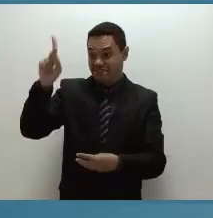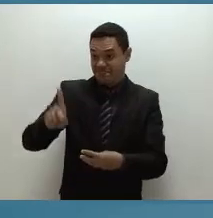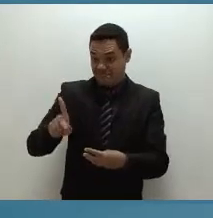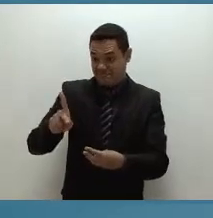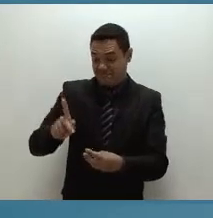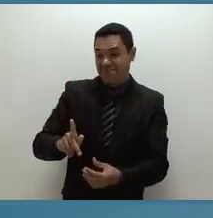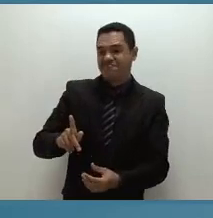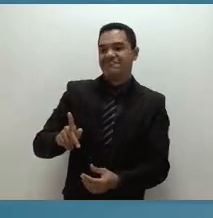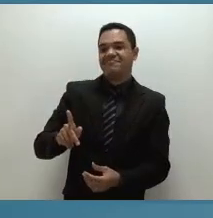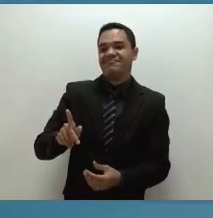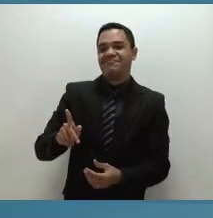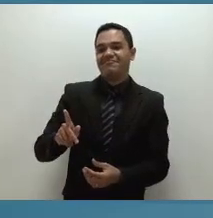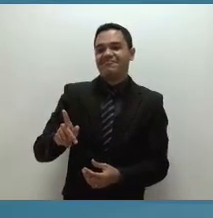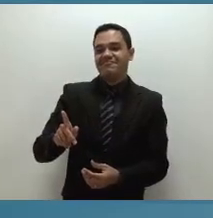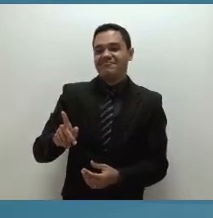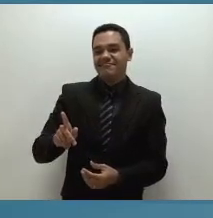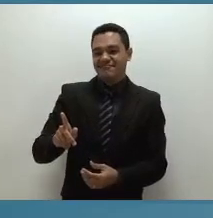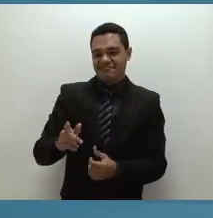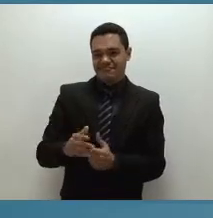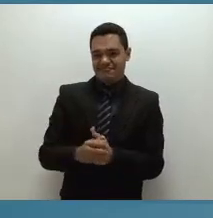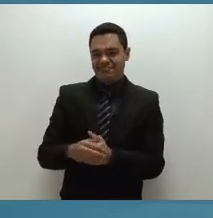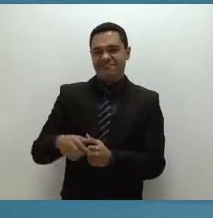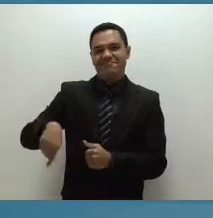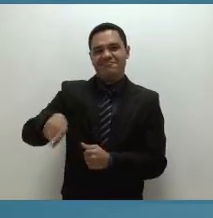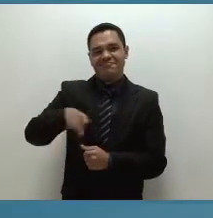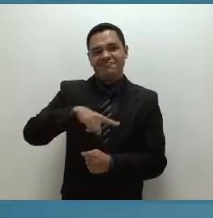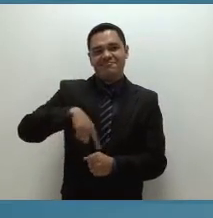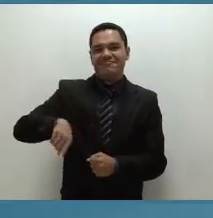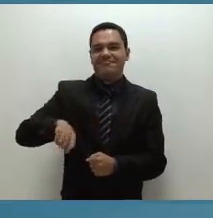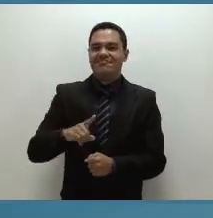presidente. Nós que já exercemos